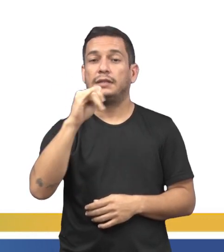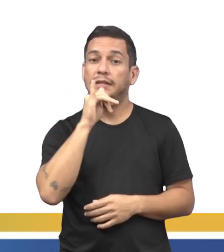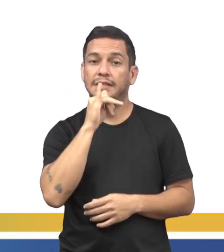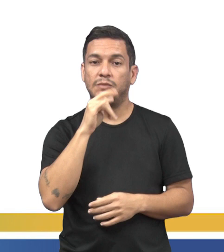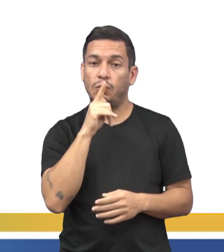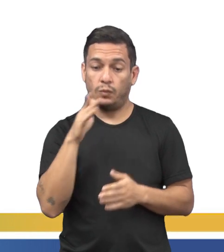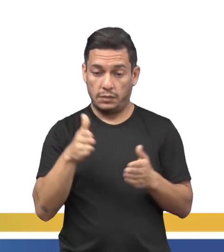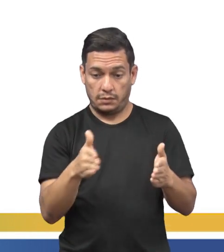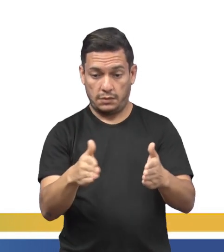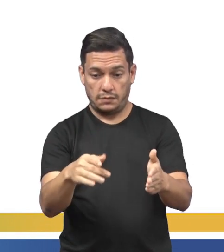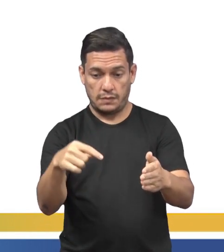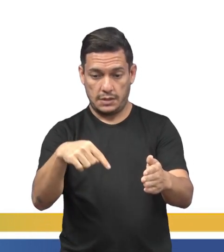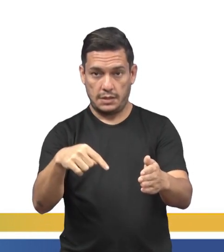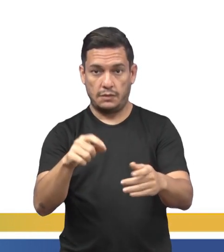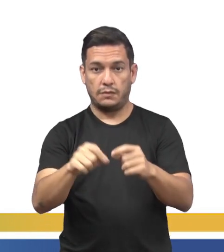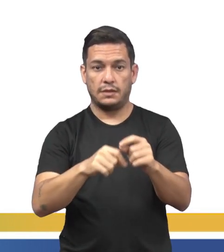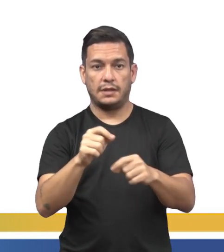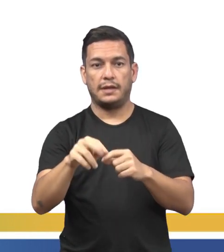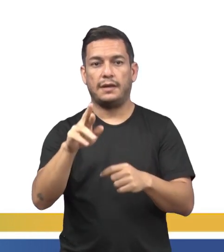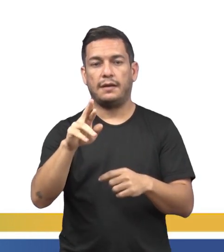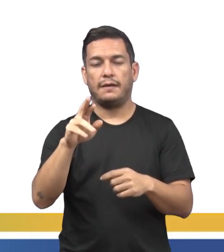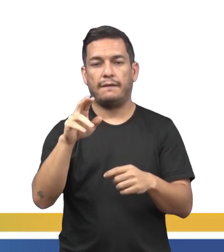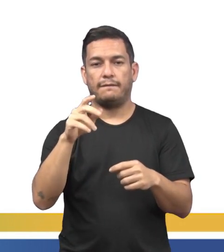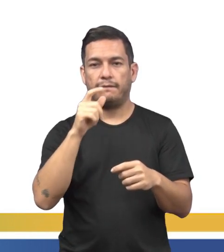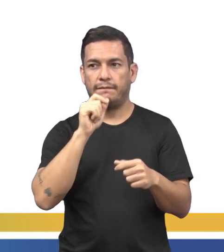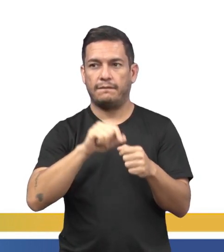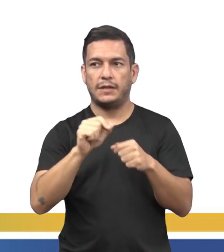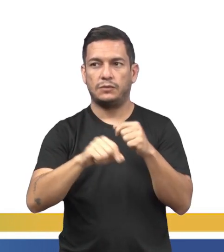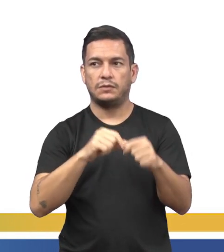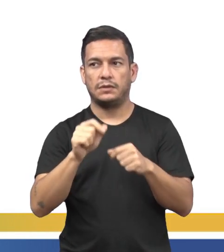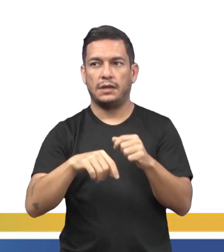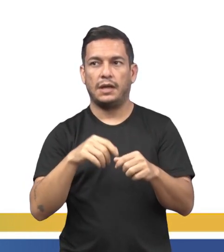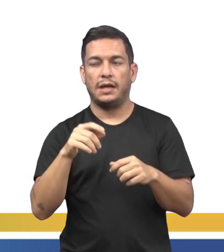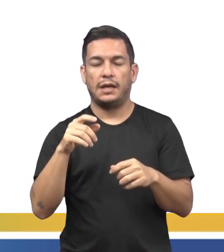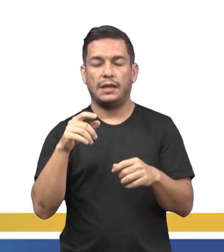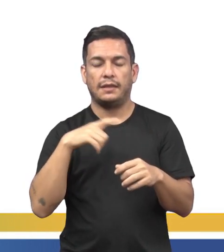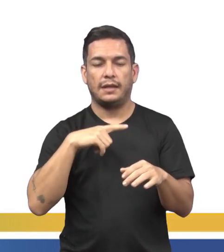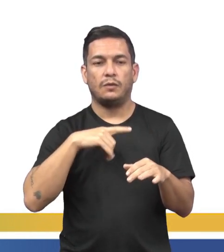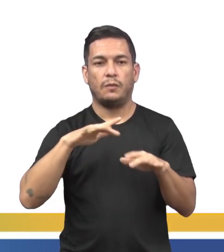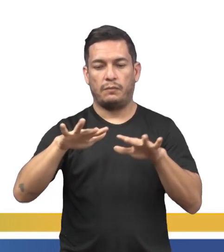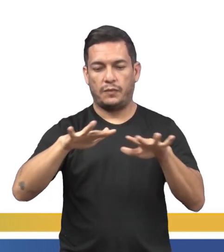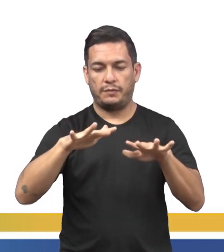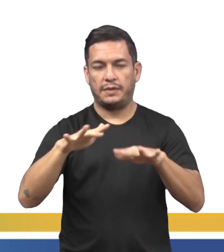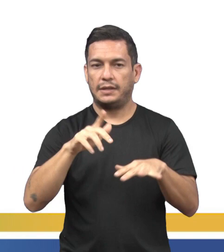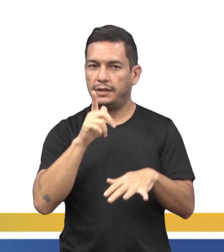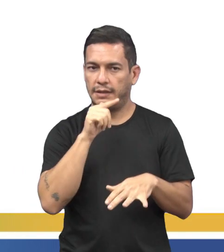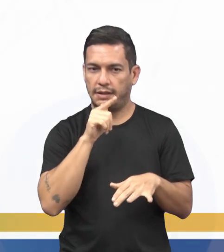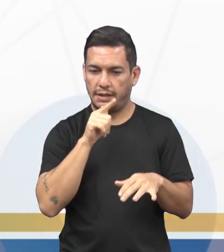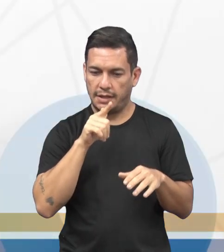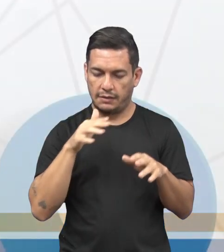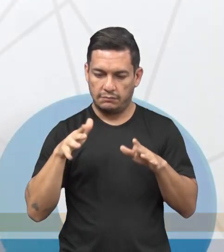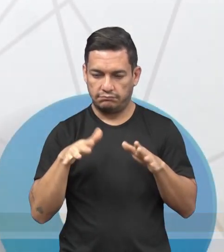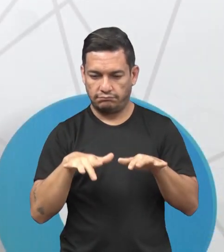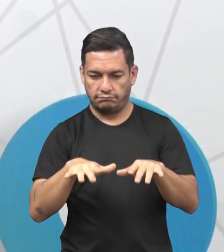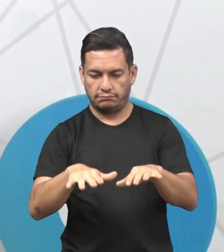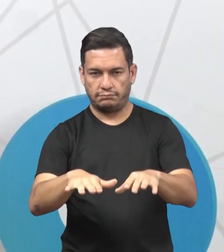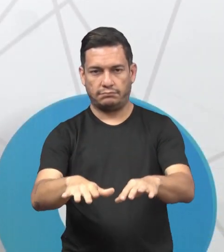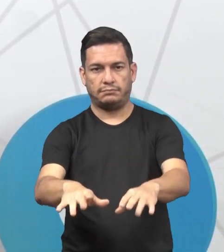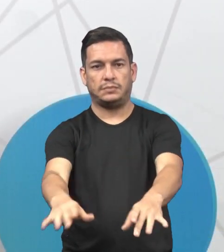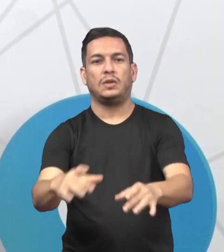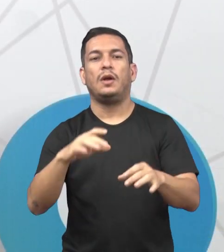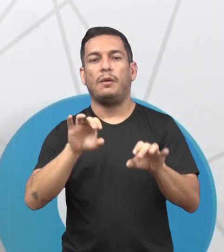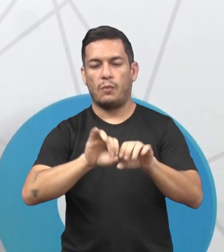esse rio ele vai ser represado, ele vai ser barrado e a partir do movimento da água passando por dentro da barragem, passando